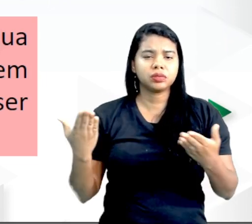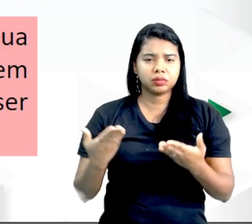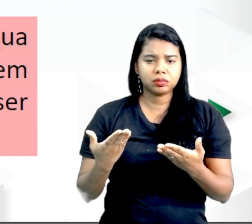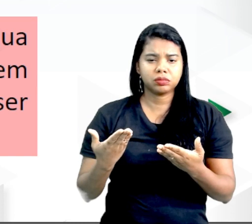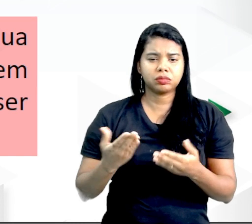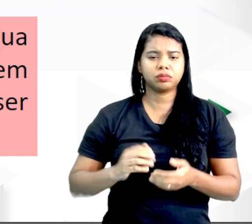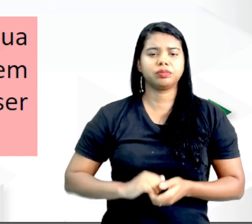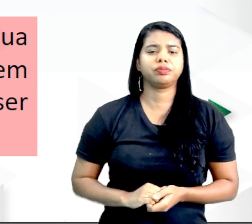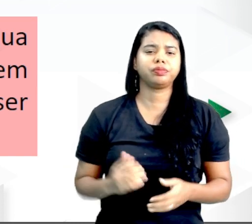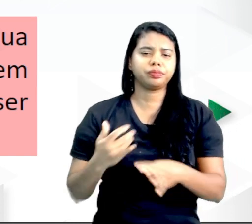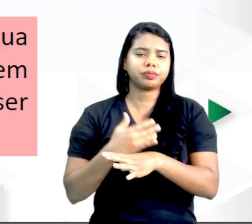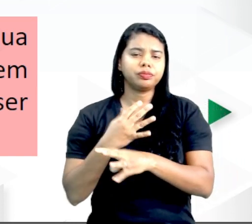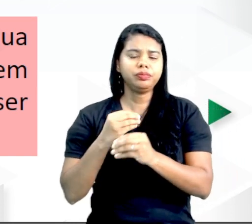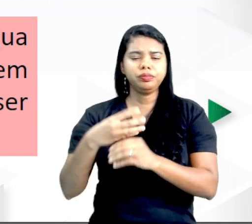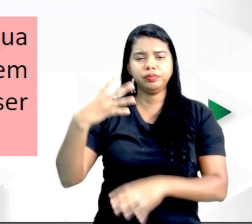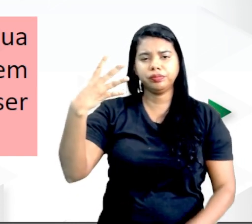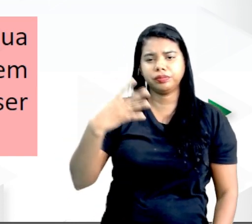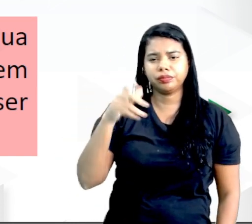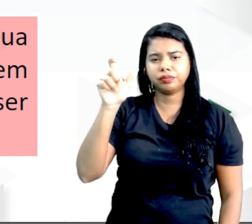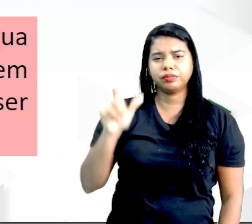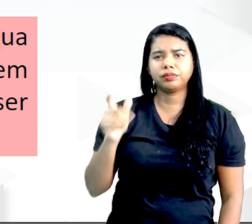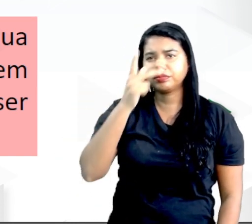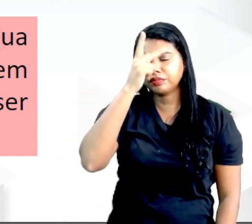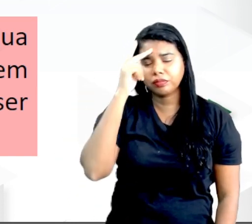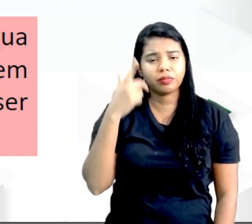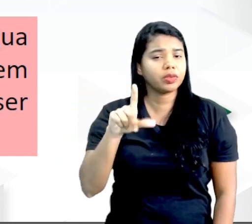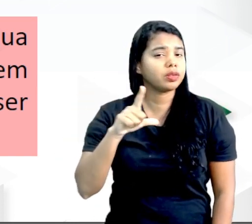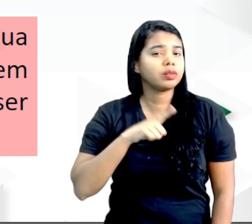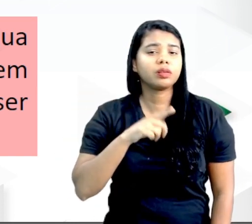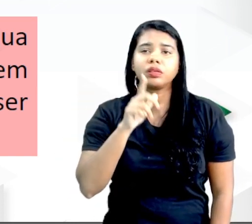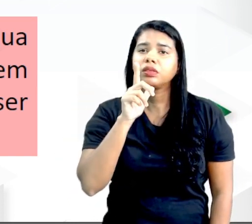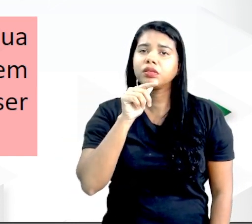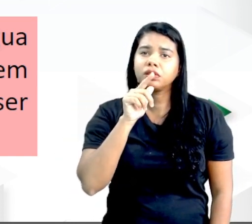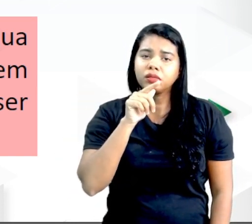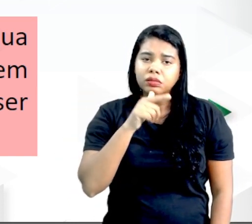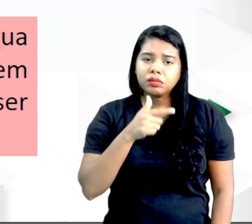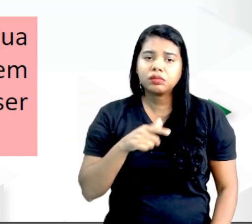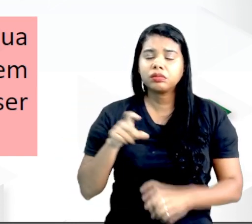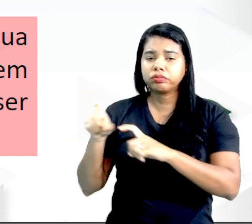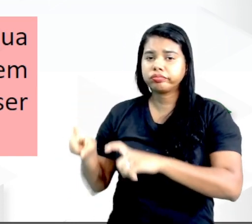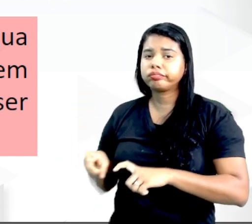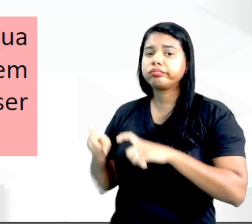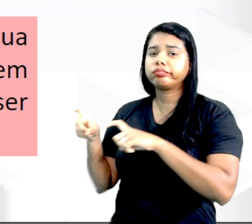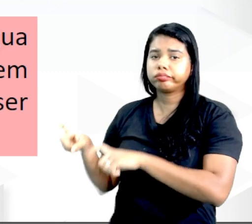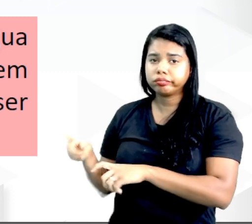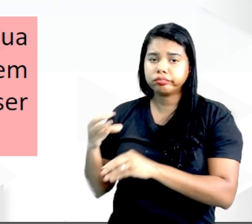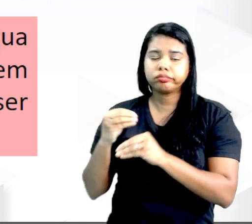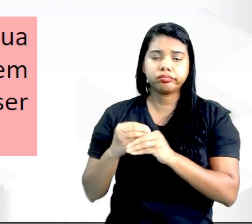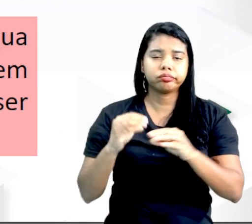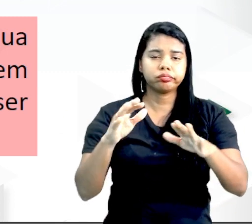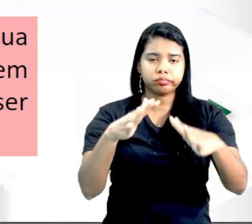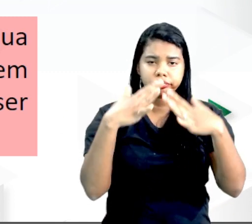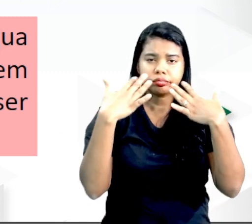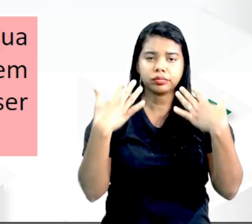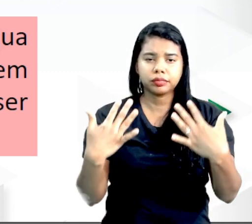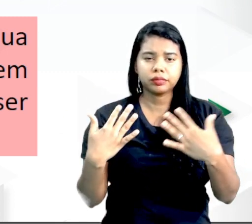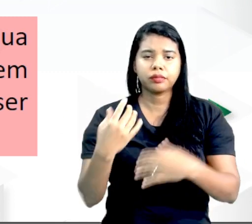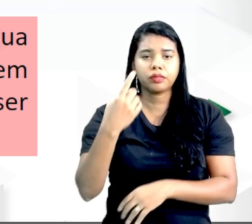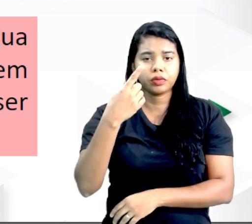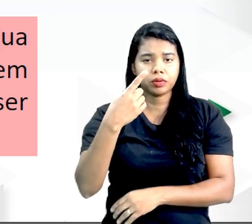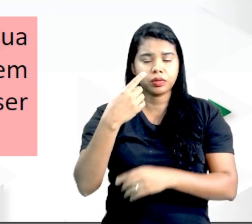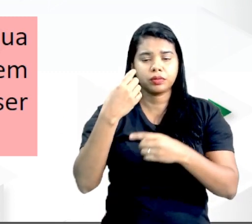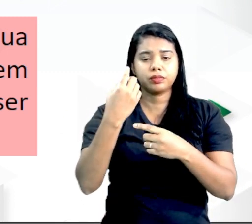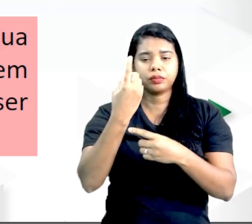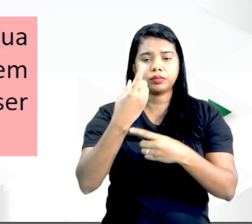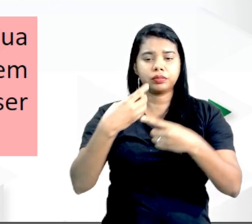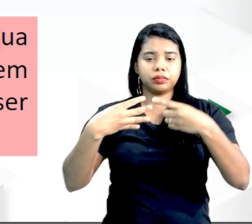urbanas, 4 pessoas sem água potável nas áreas rurais? Então, preste atenção, 1 para 4. Essa é